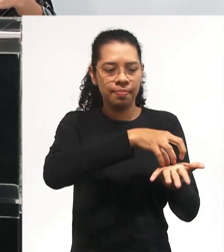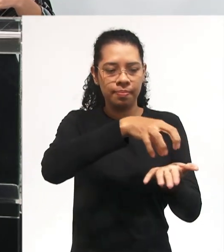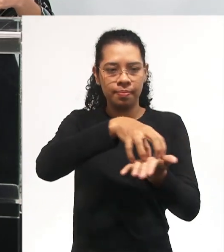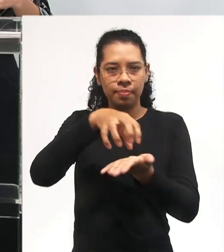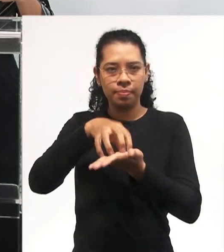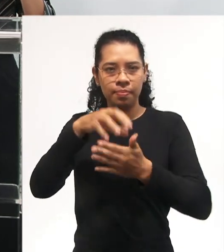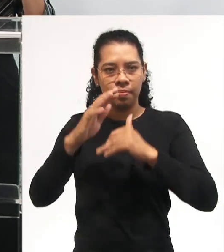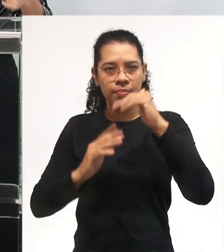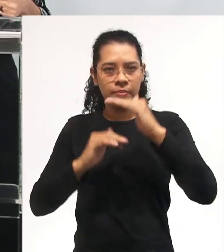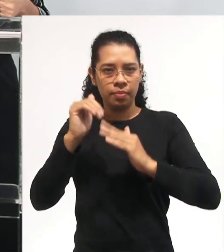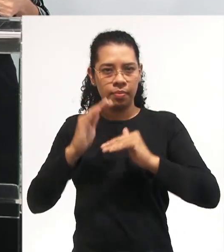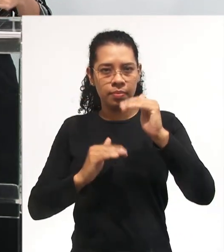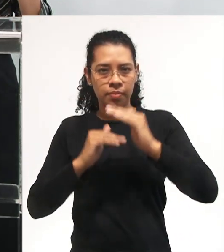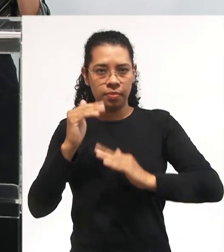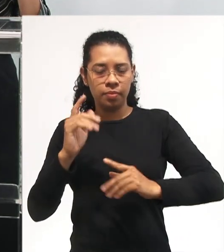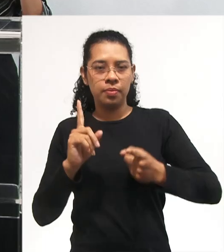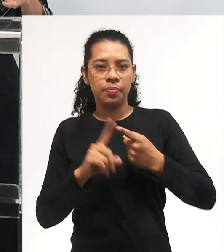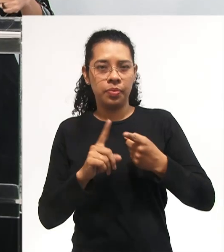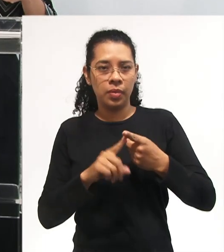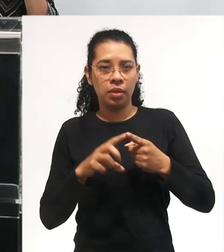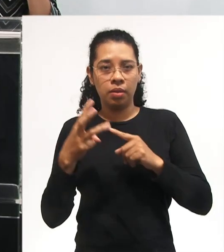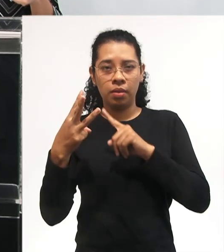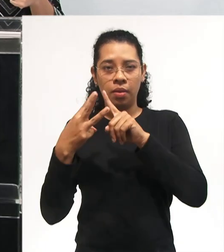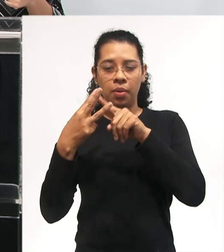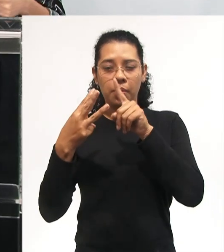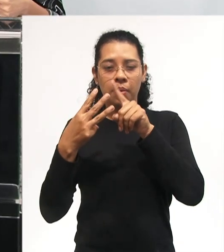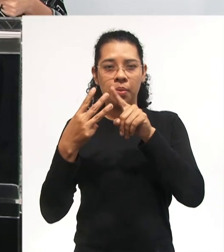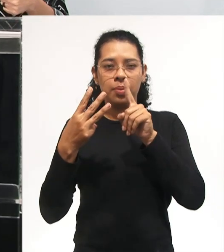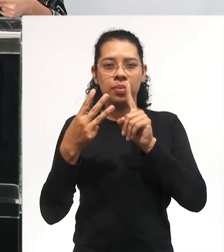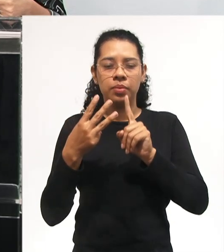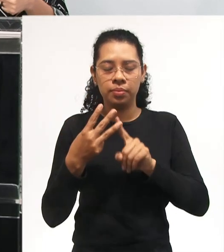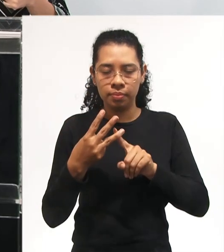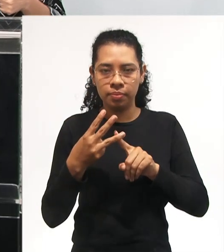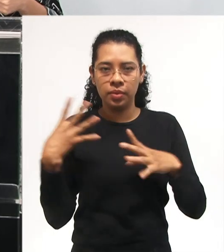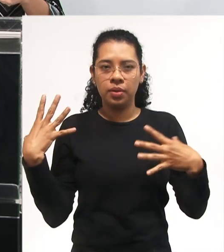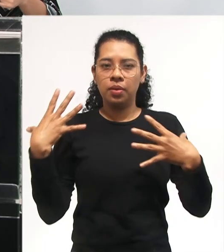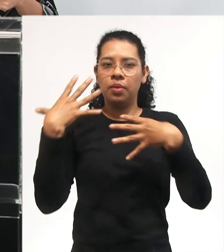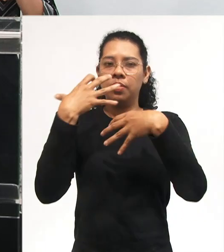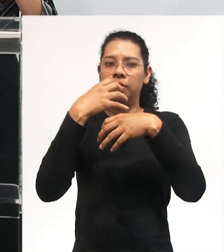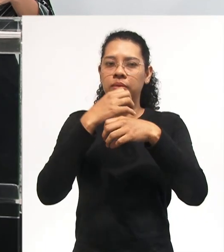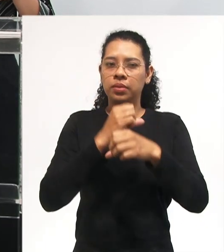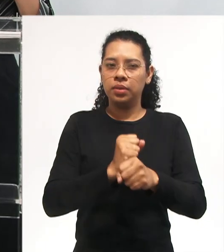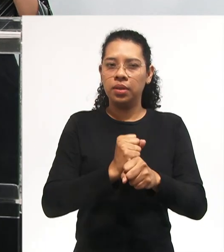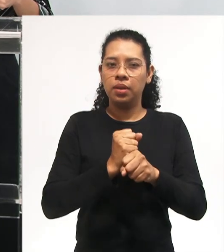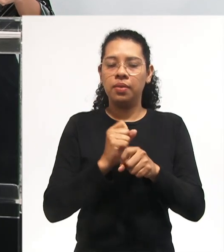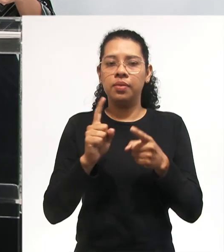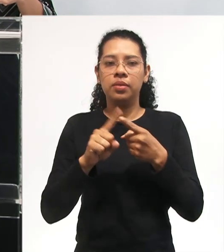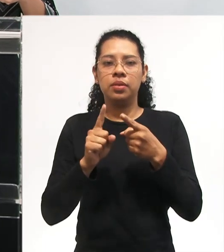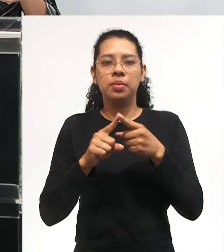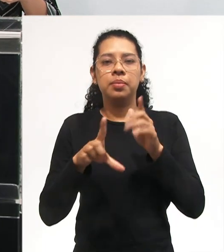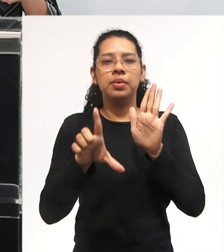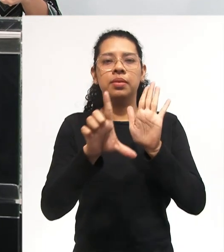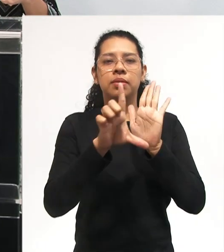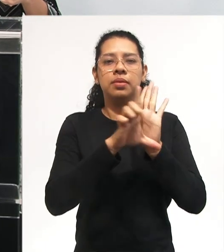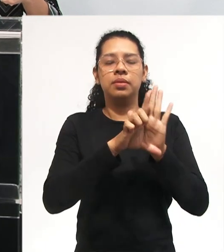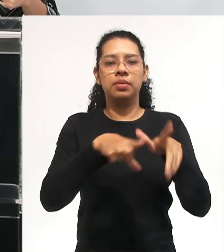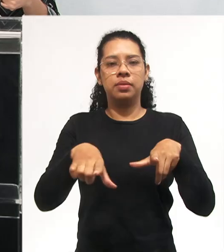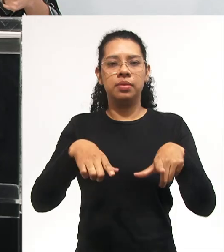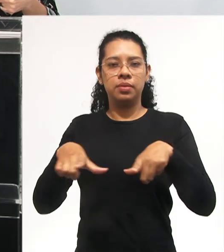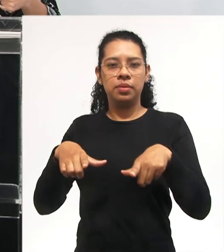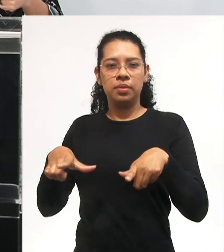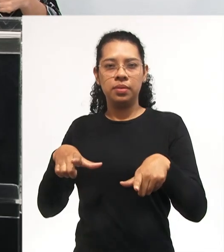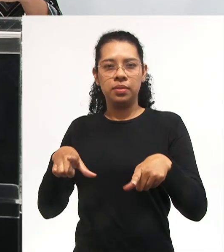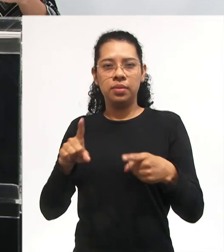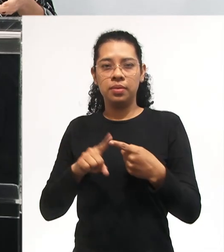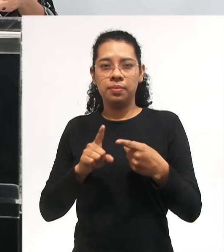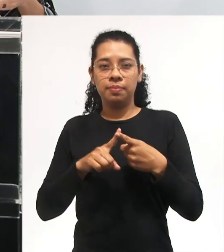três funções, a contábil, a baseada em leis trabalhistas e aquela focada em área mais